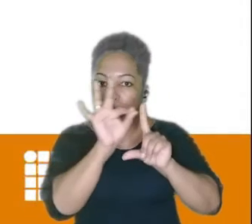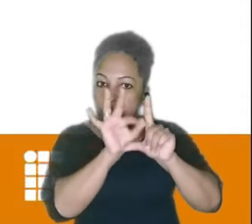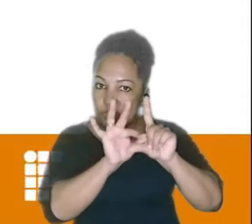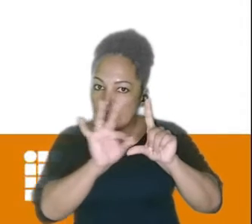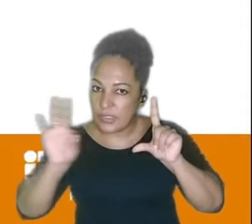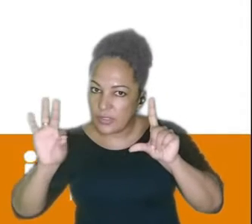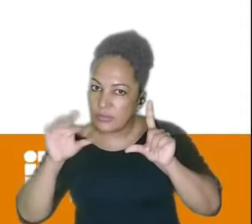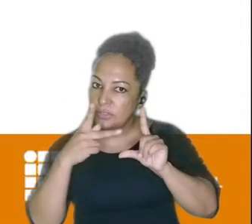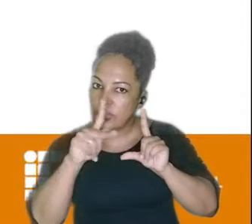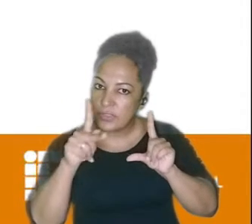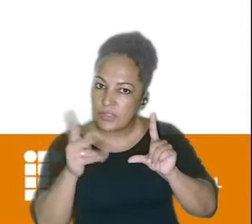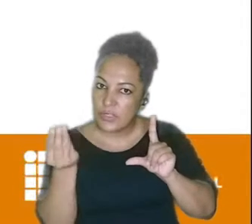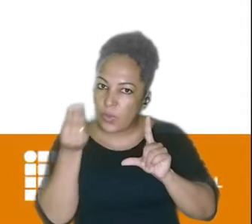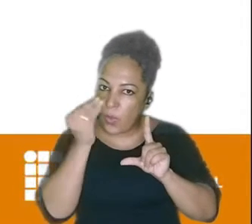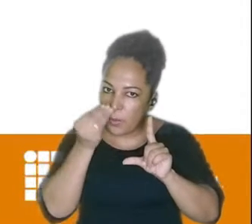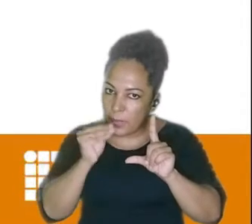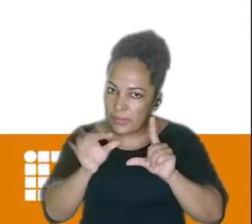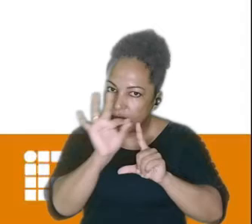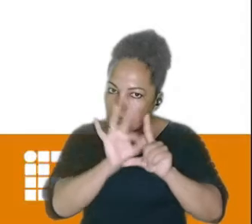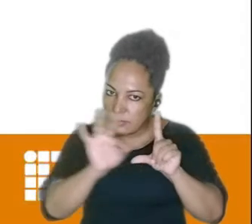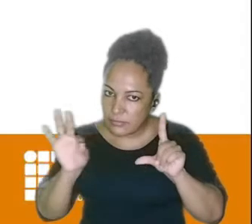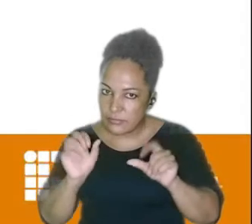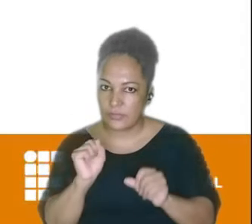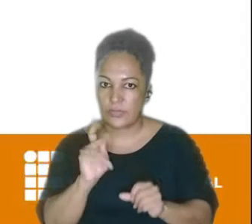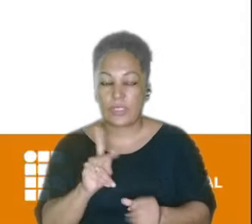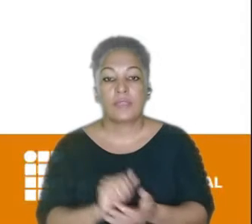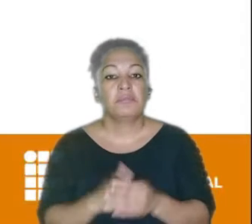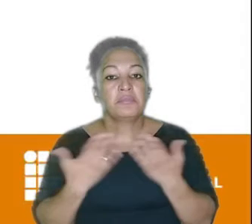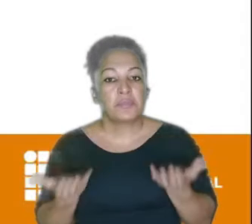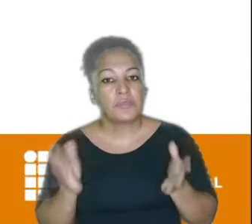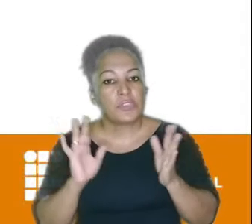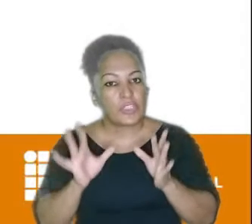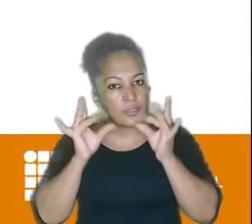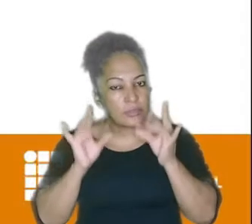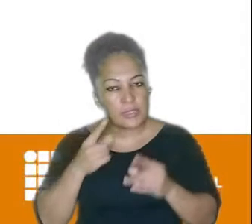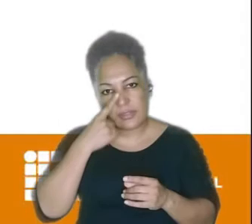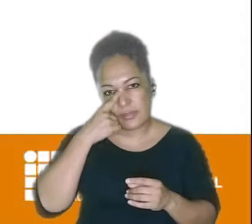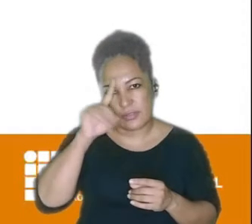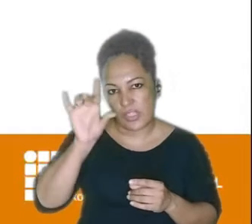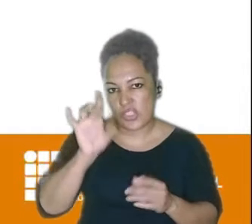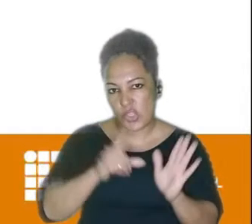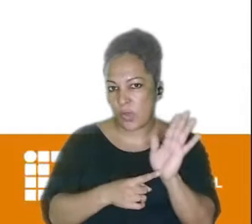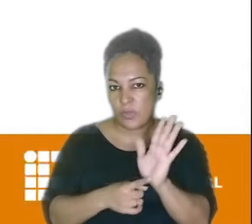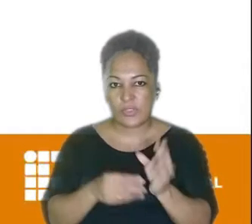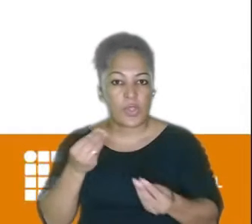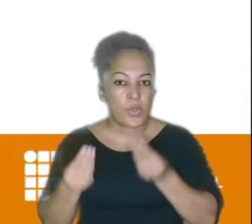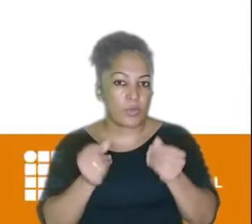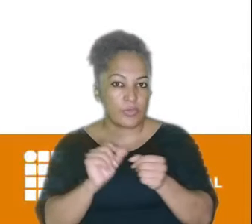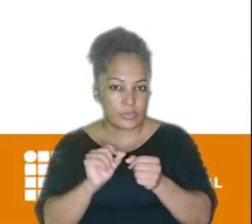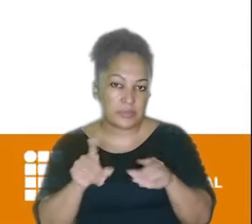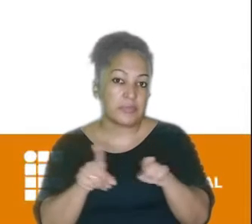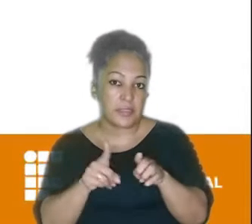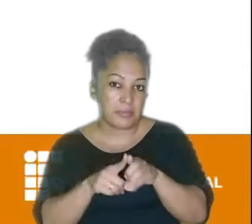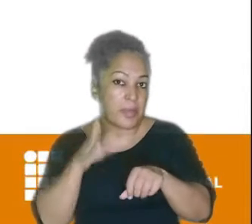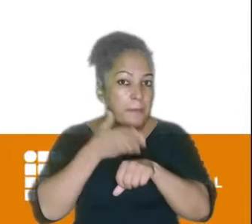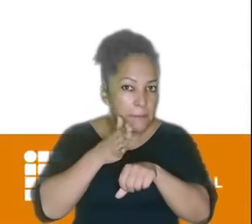diagrama de vocês, fazer a análise, né? Completar aquela análise, tá bom? Então, como eu falei, essa aqui a ideia não é só mostrar como